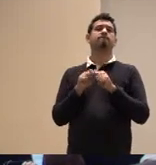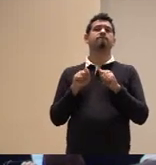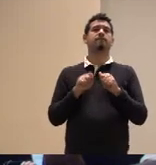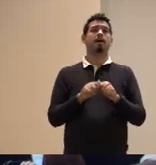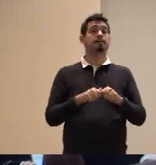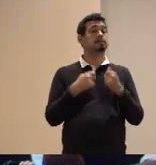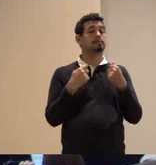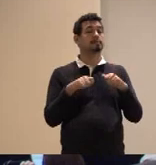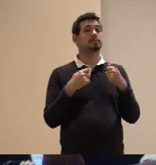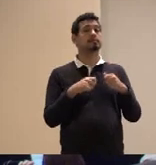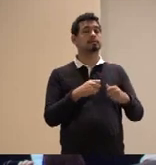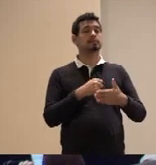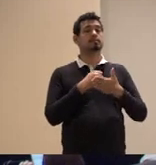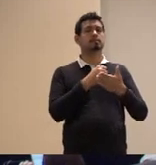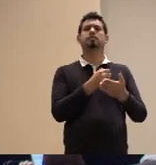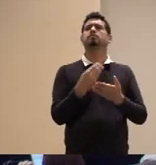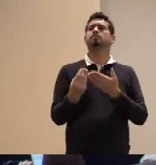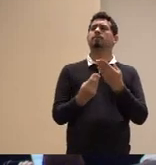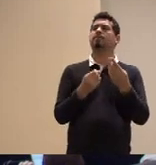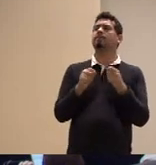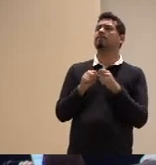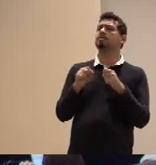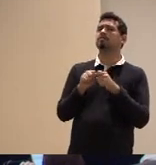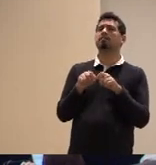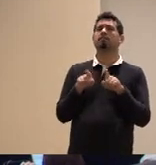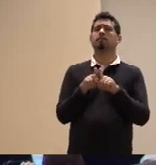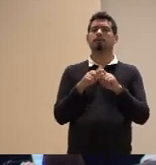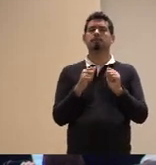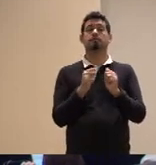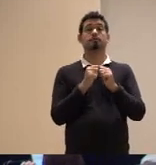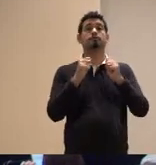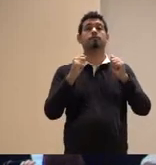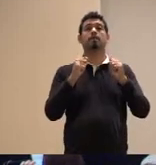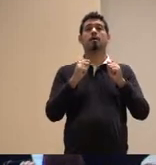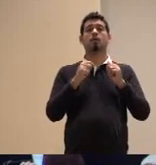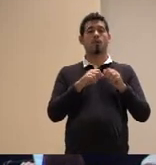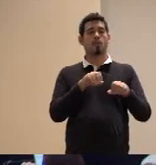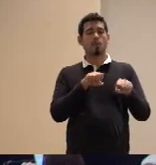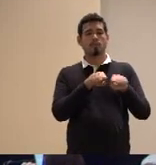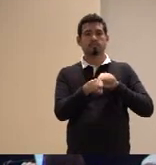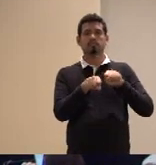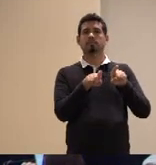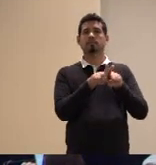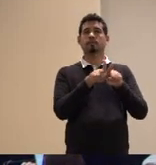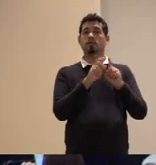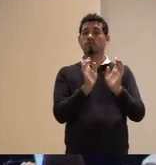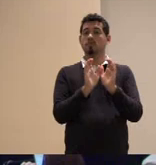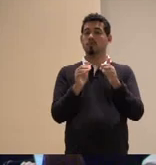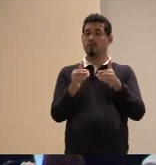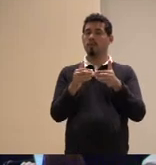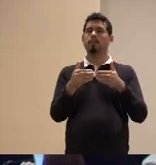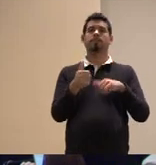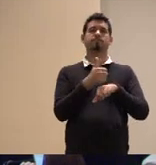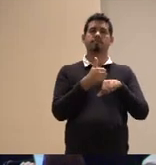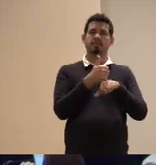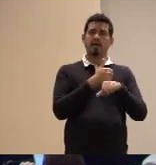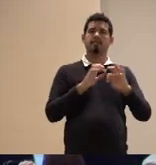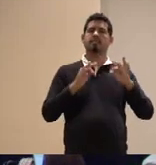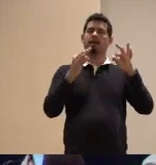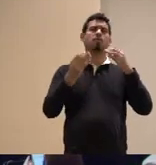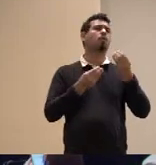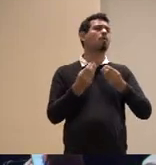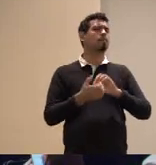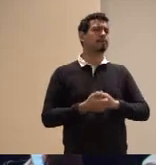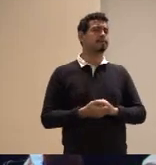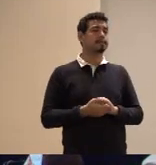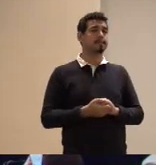de ajuda e vamos fazer isso, eu já até entrei em contato, é a capacitação dos educadores sociais da equipe técnica. Sabe, isso é uma